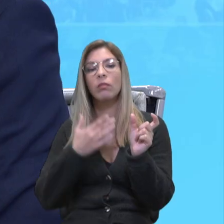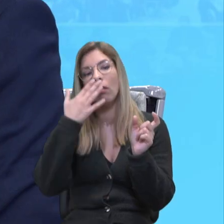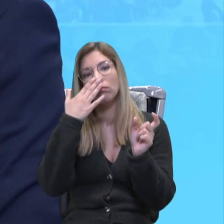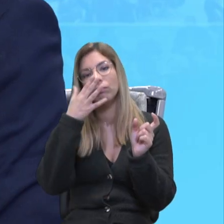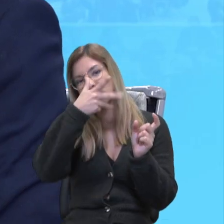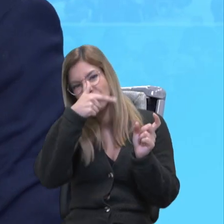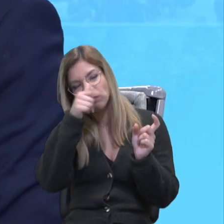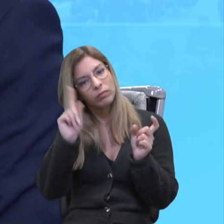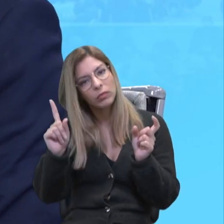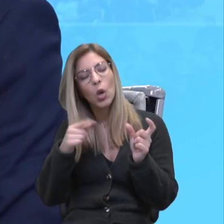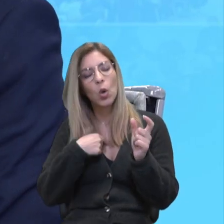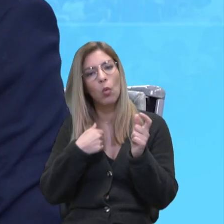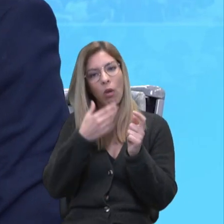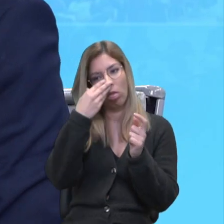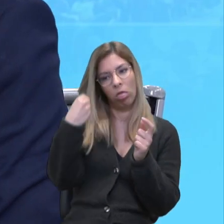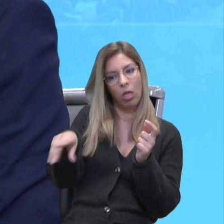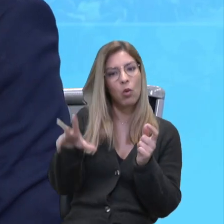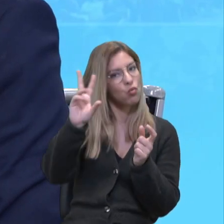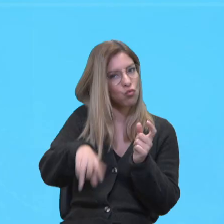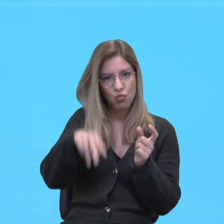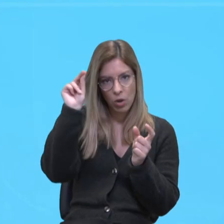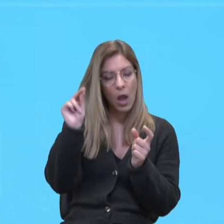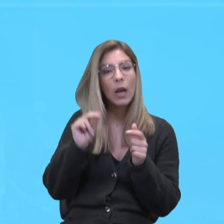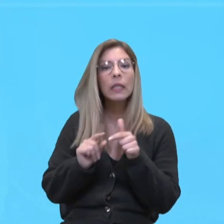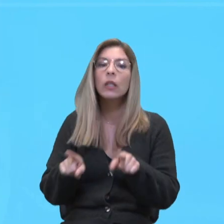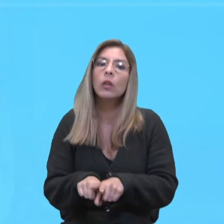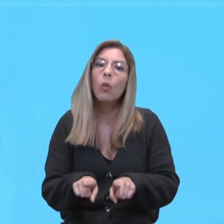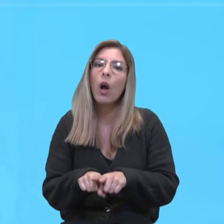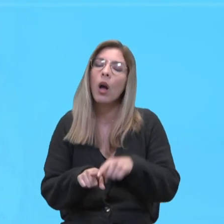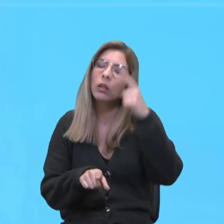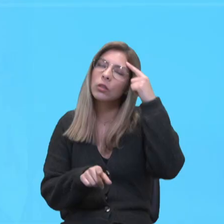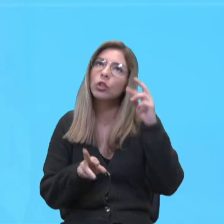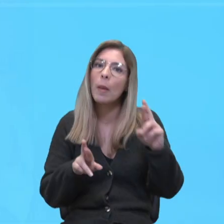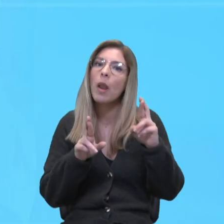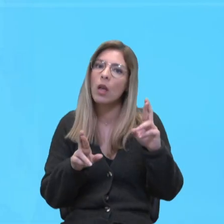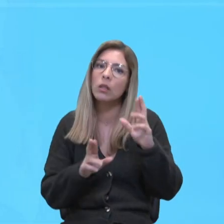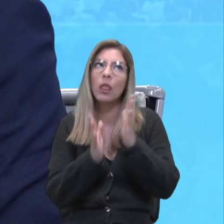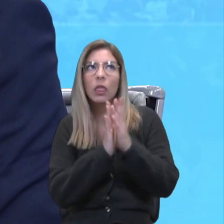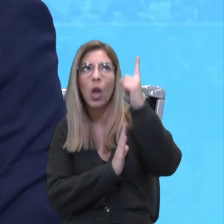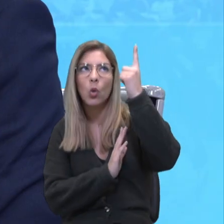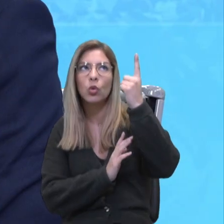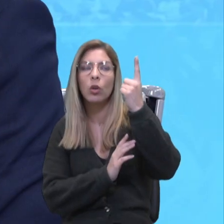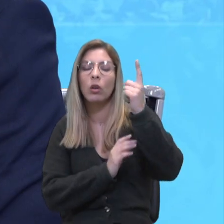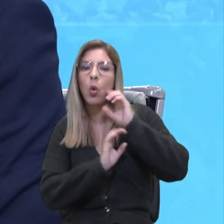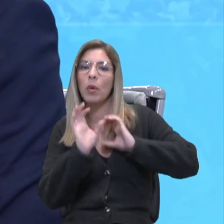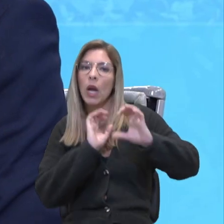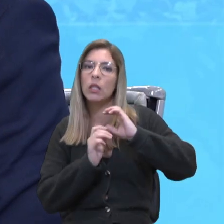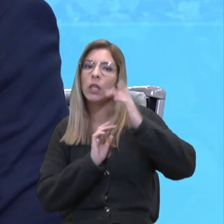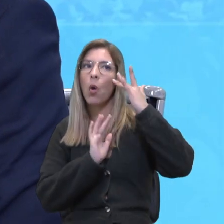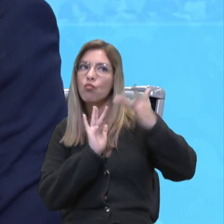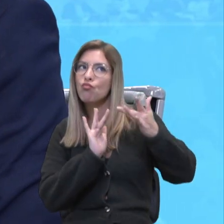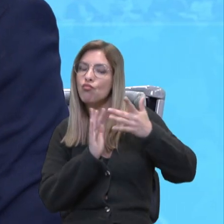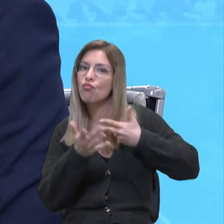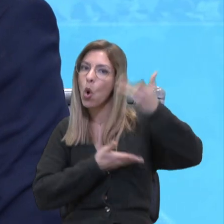que está o sinal do alento da esperança que Deus comunica a cada um de nós, particularmente aos que sofrem, mas está